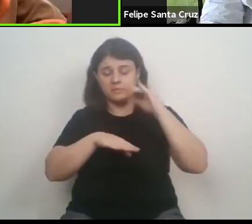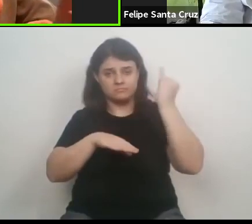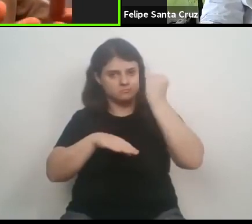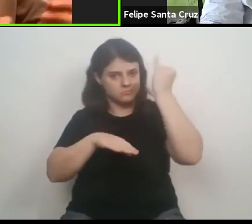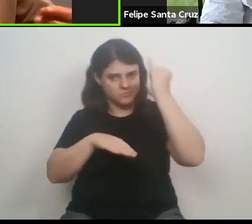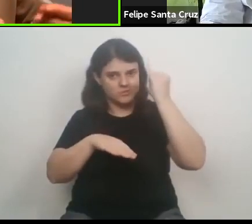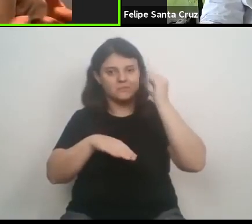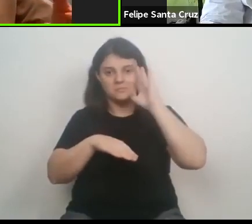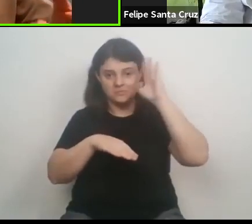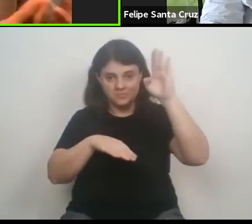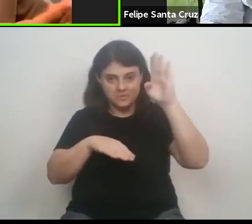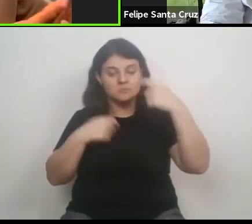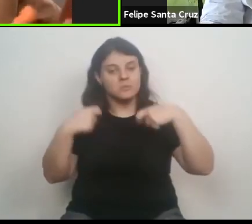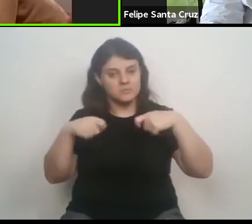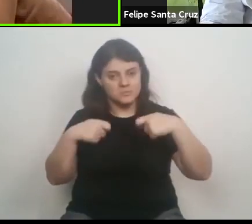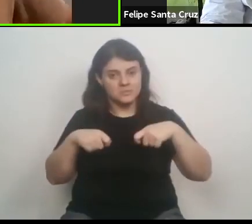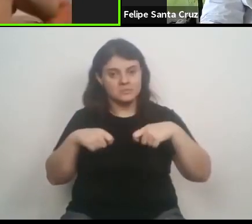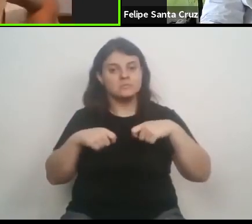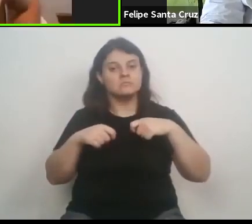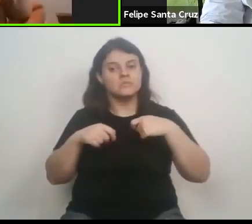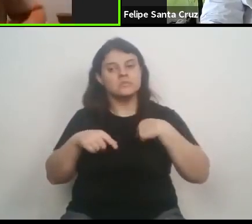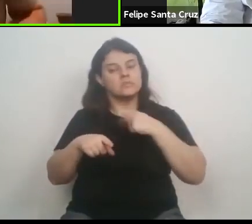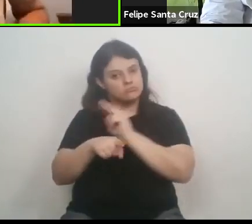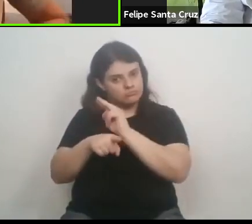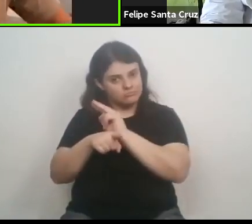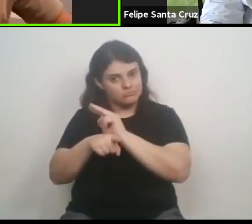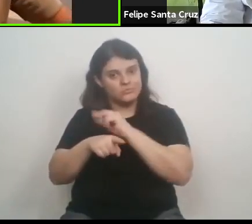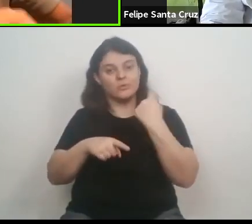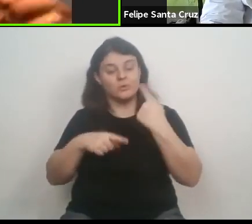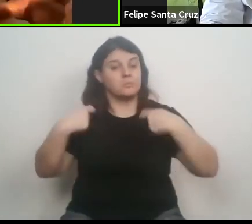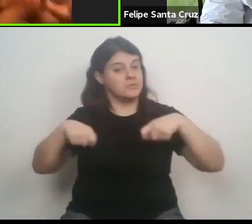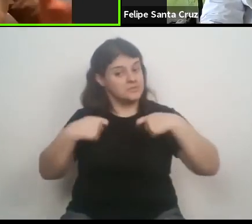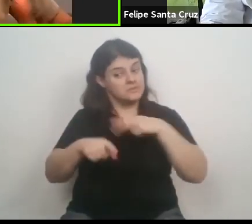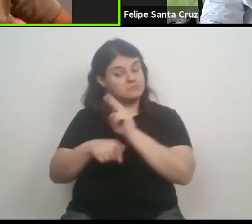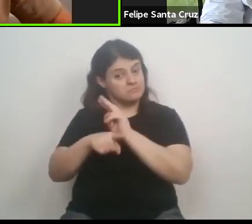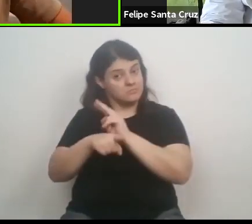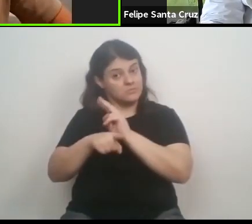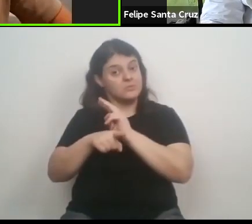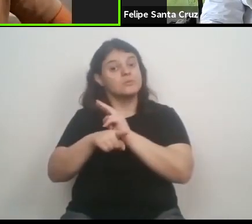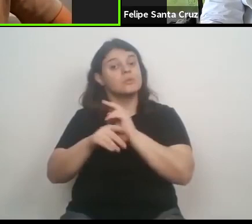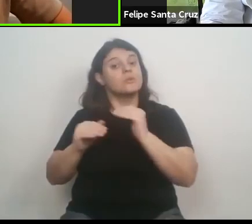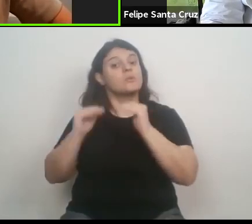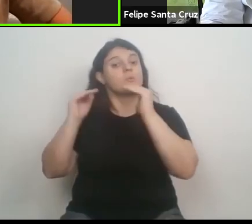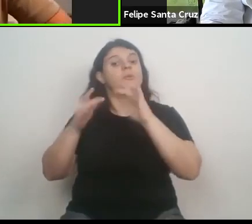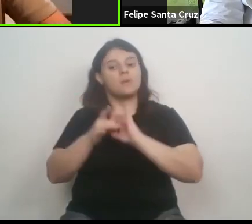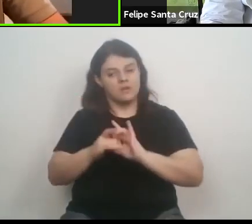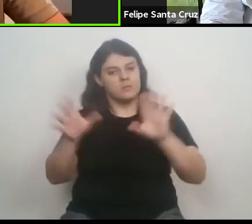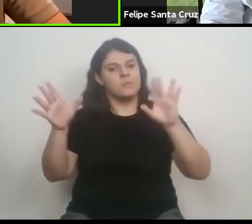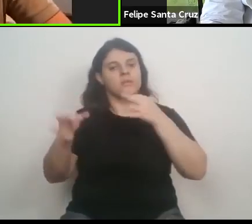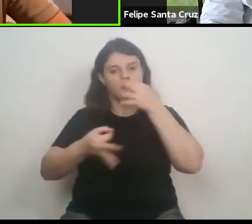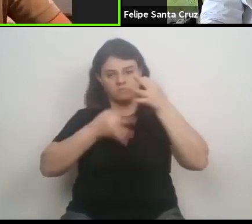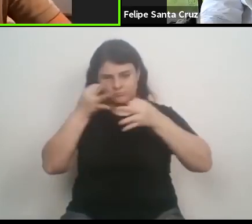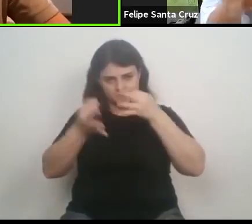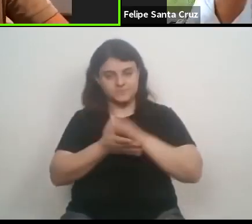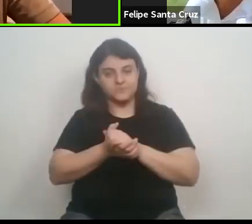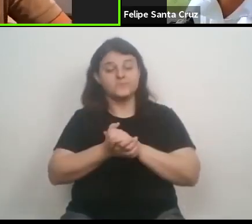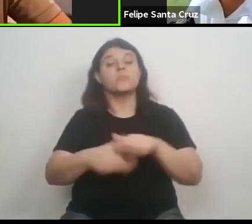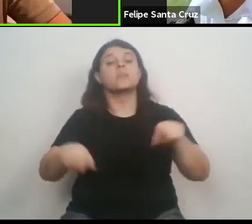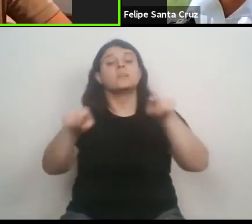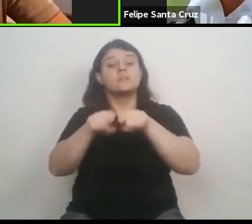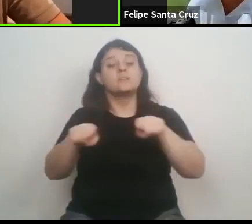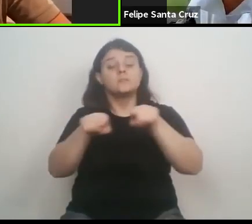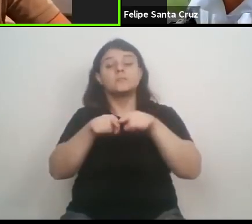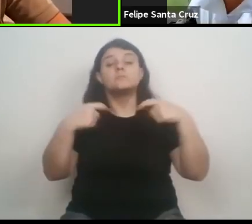ser zelado, né? Nós temos que zelar pelo bem maior, que é a liberdade de expressão, mas nós temos que